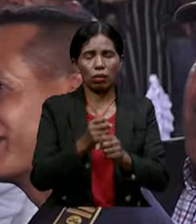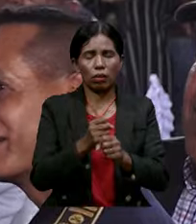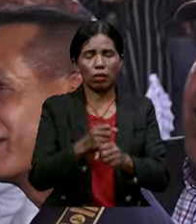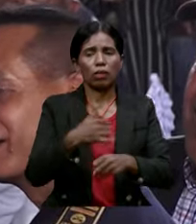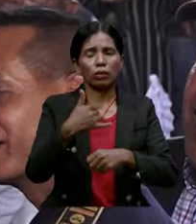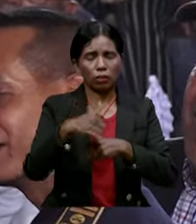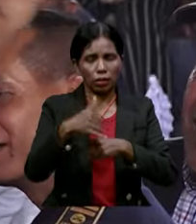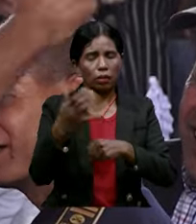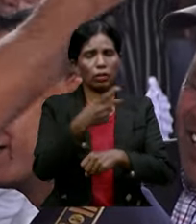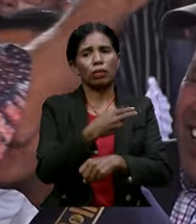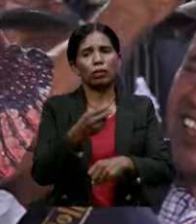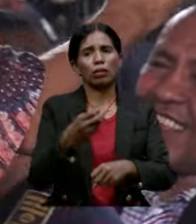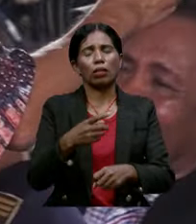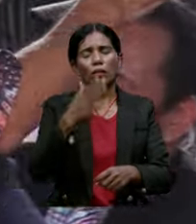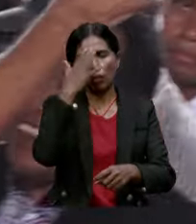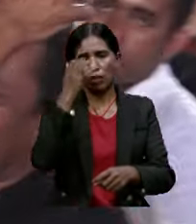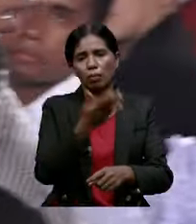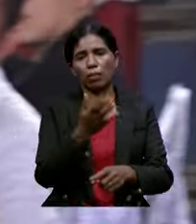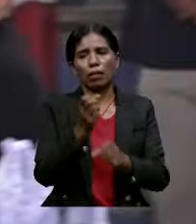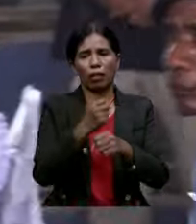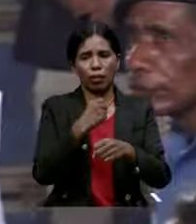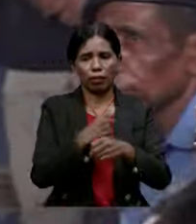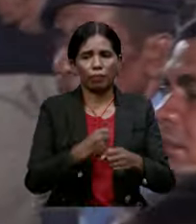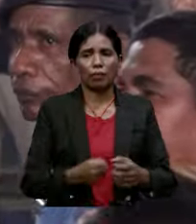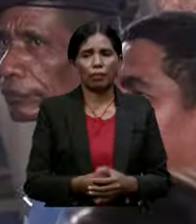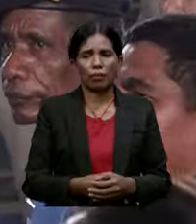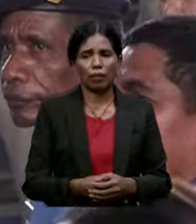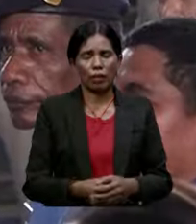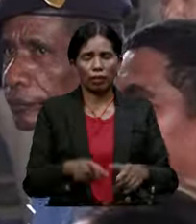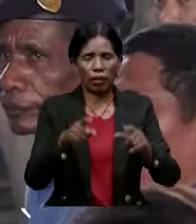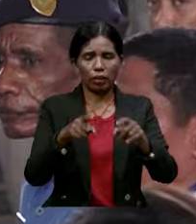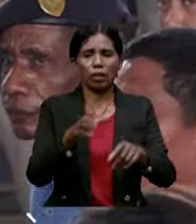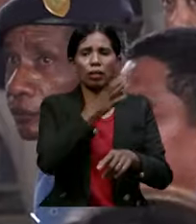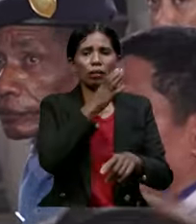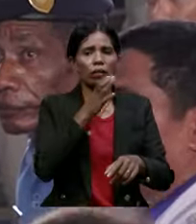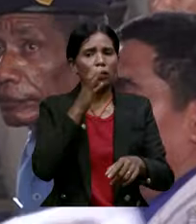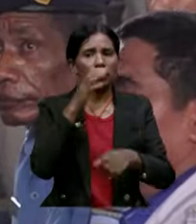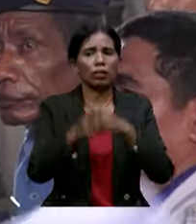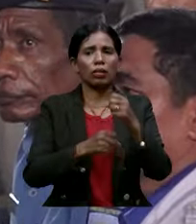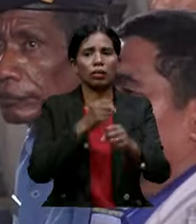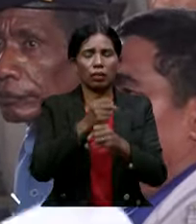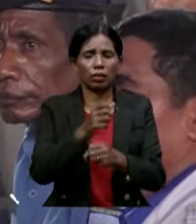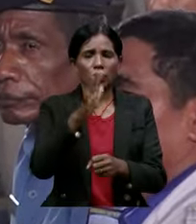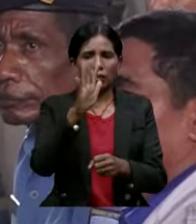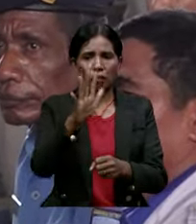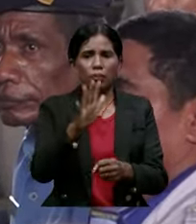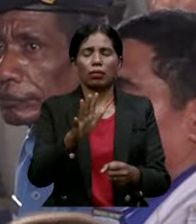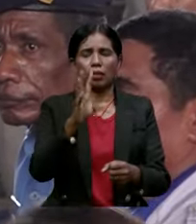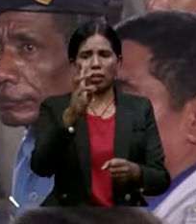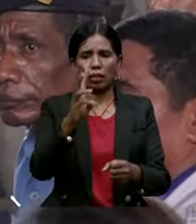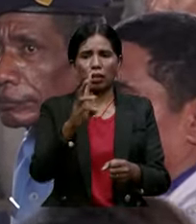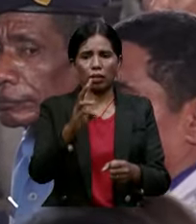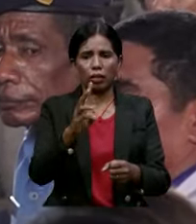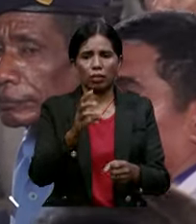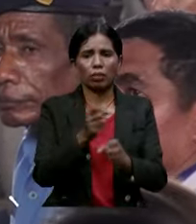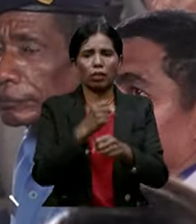sama ga itala halo ide ne ia agricultura tine limane du du malu hodi